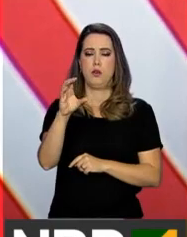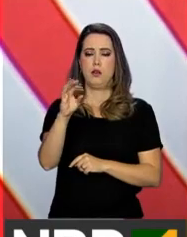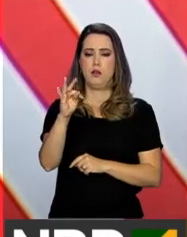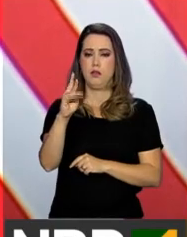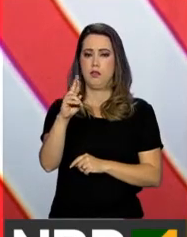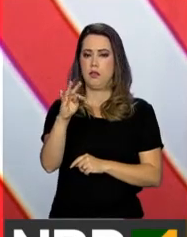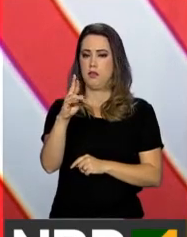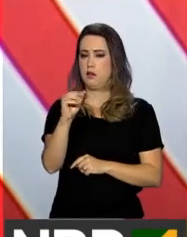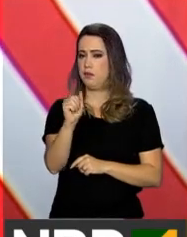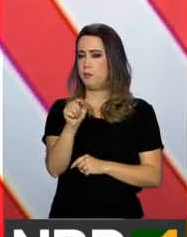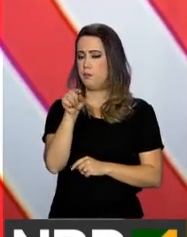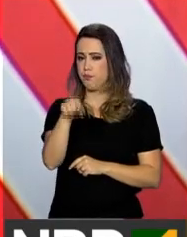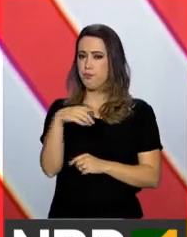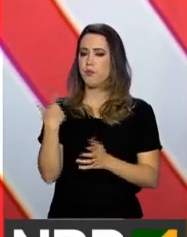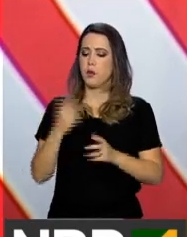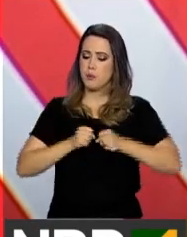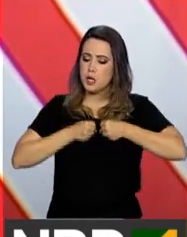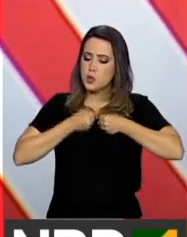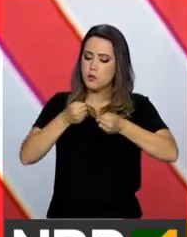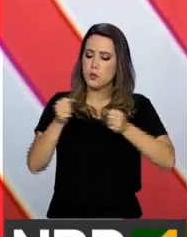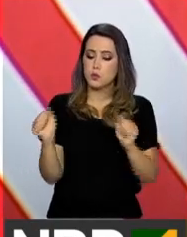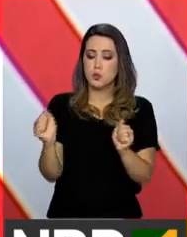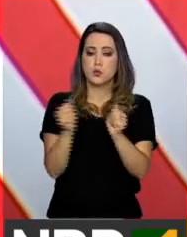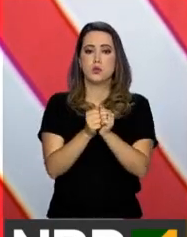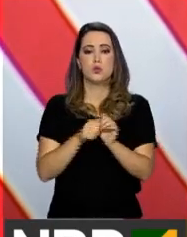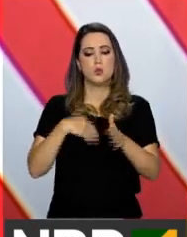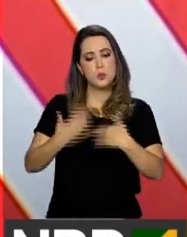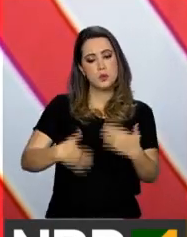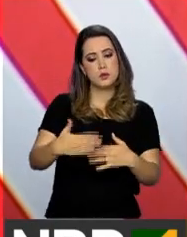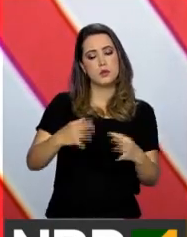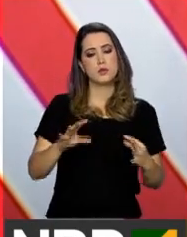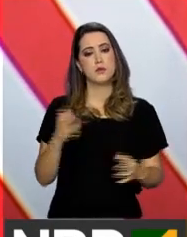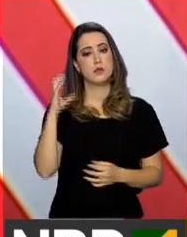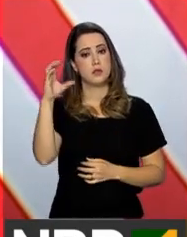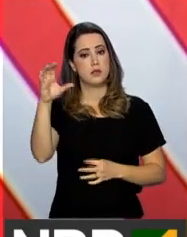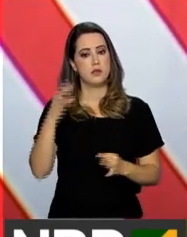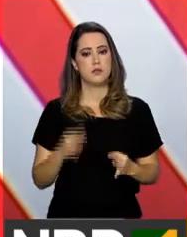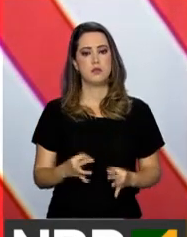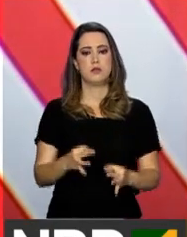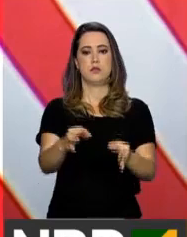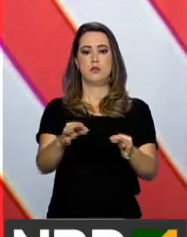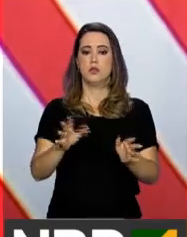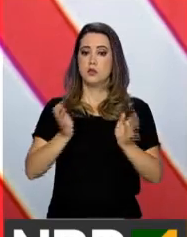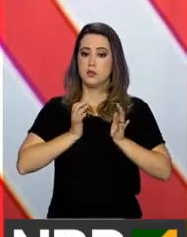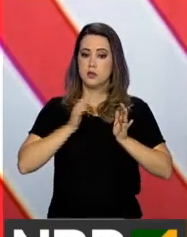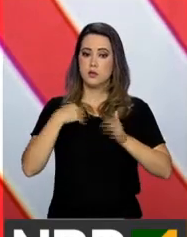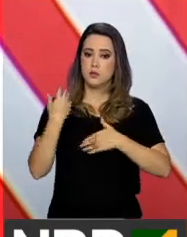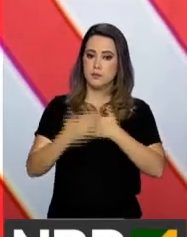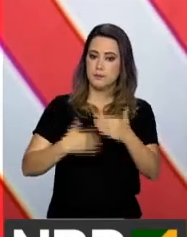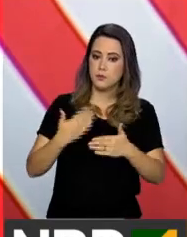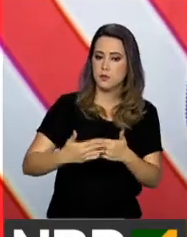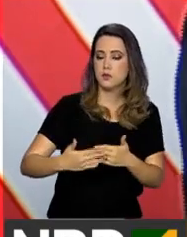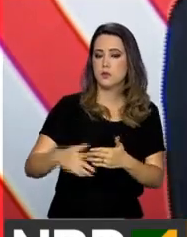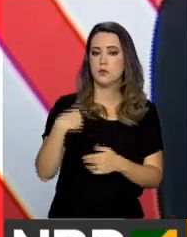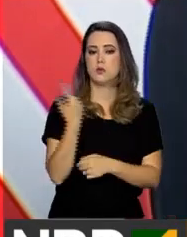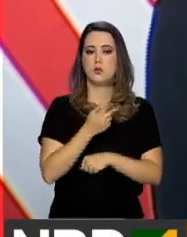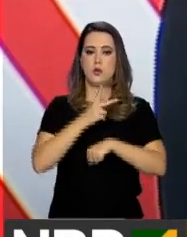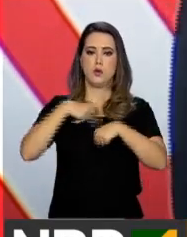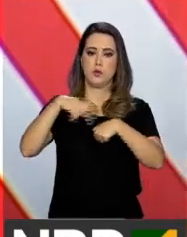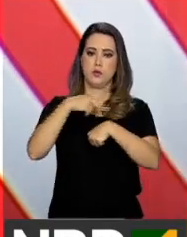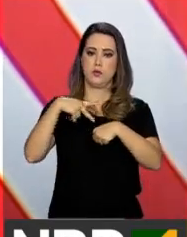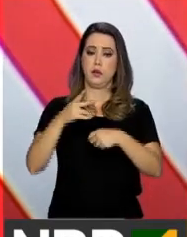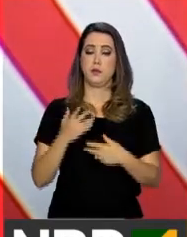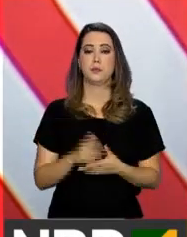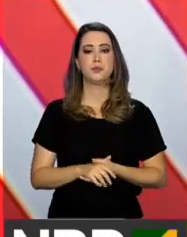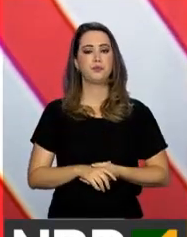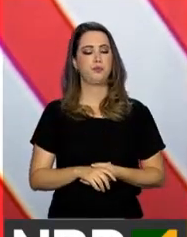o desenvolvimento científico, tecnológico e a prosperidade de nossos povos. Nós